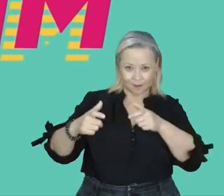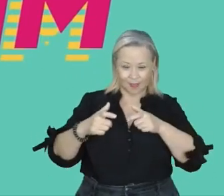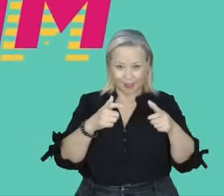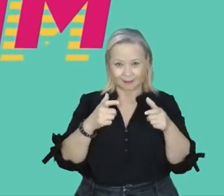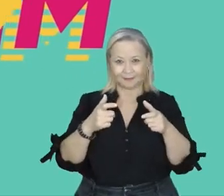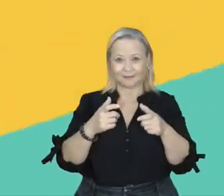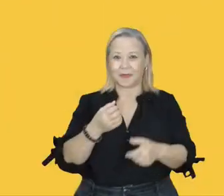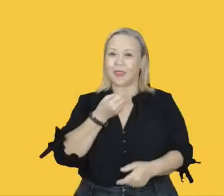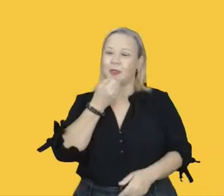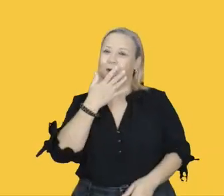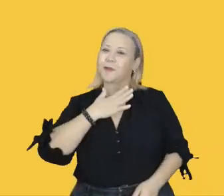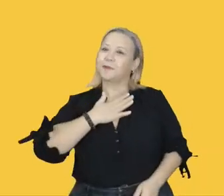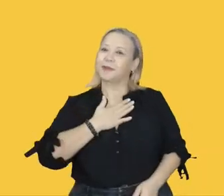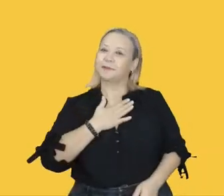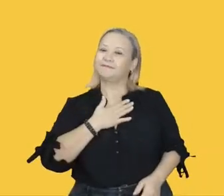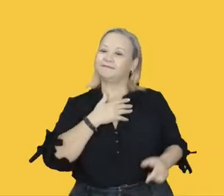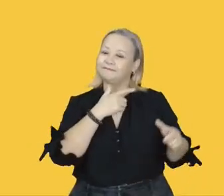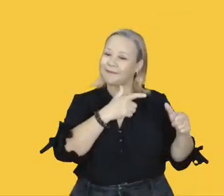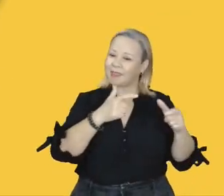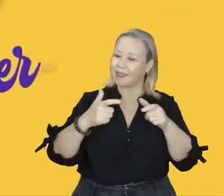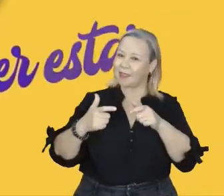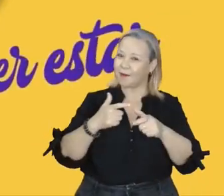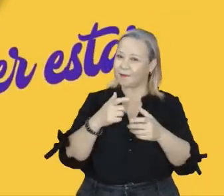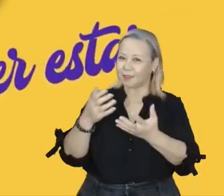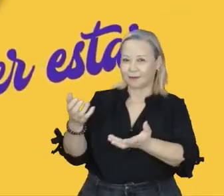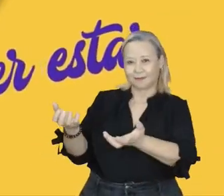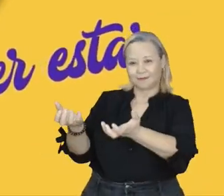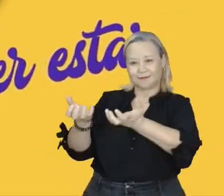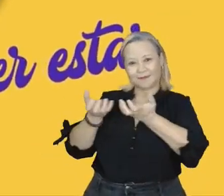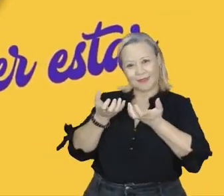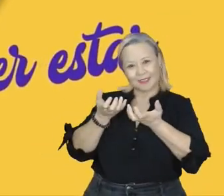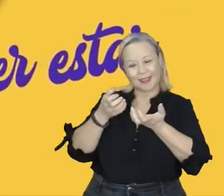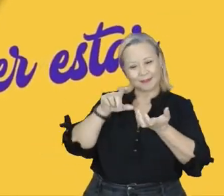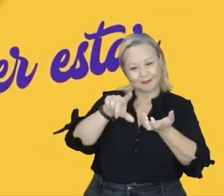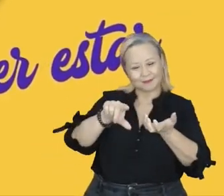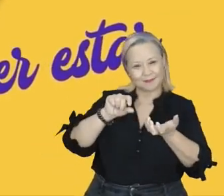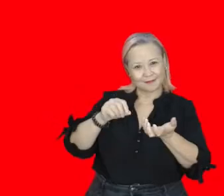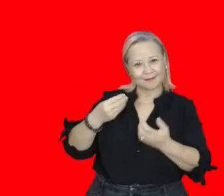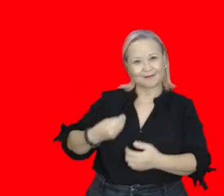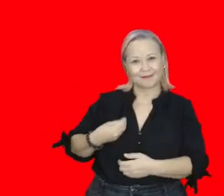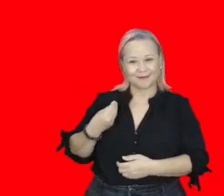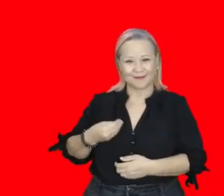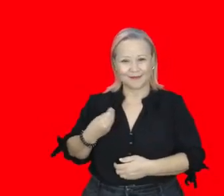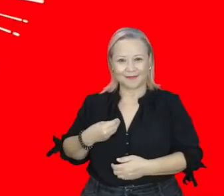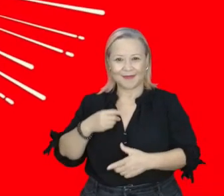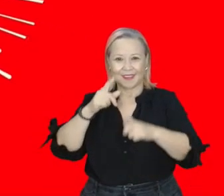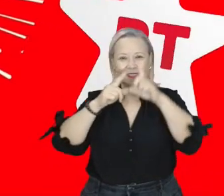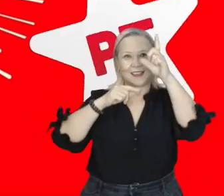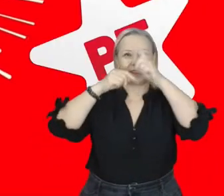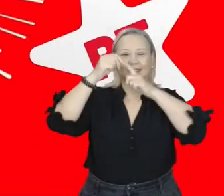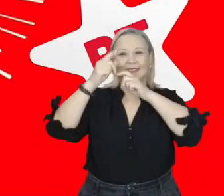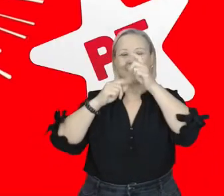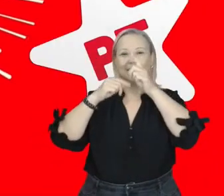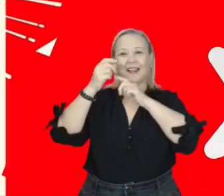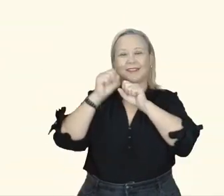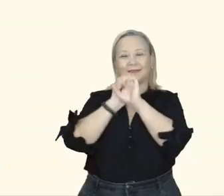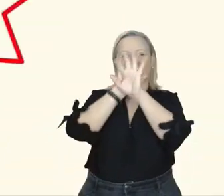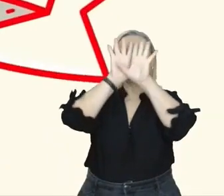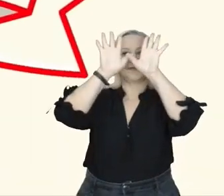é bom pra mim, é onde eu quiser estar. A estrela ainda